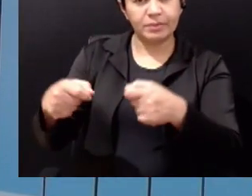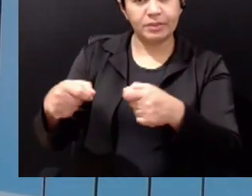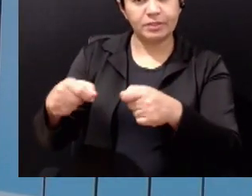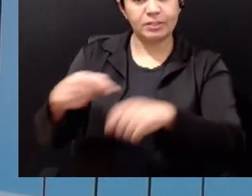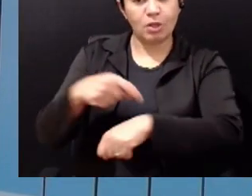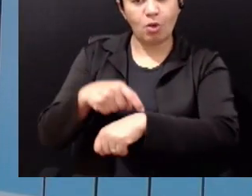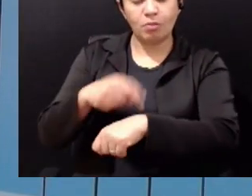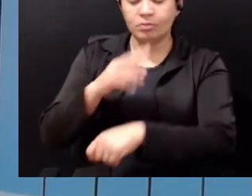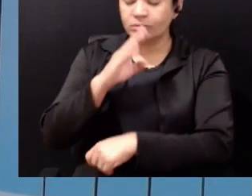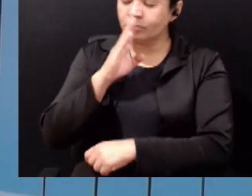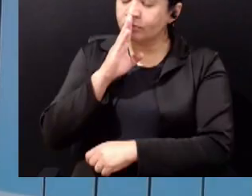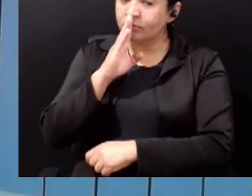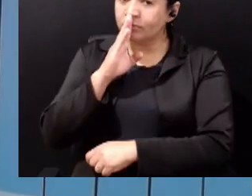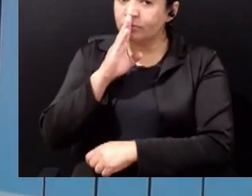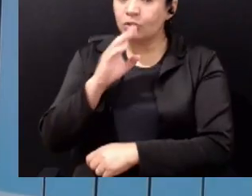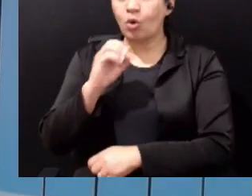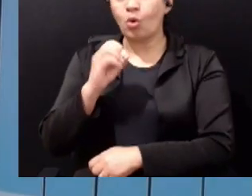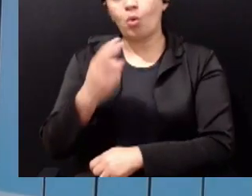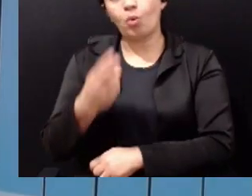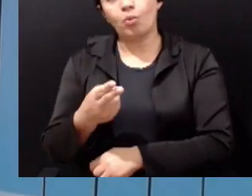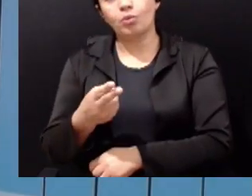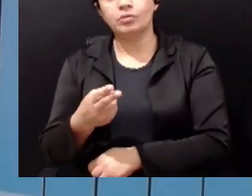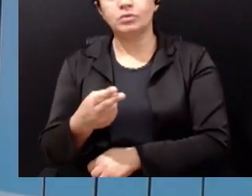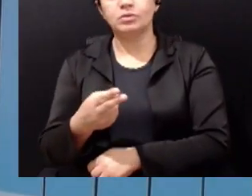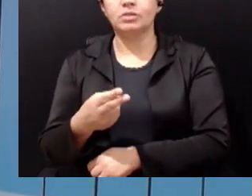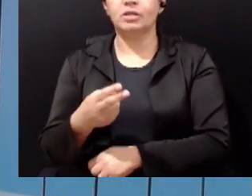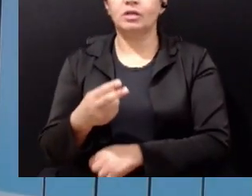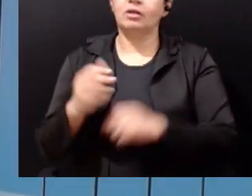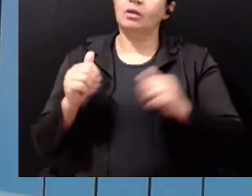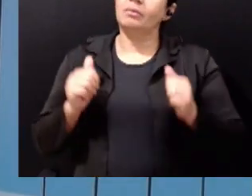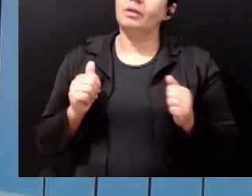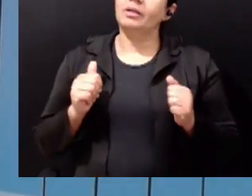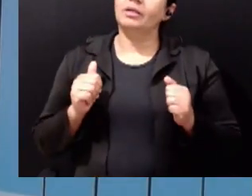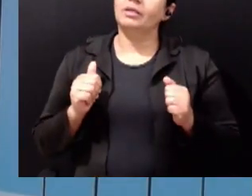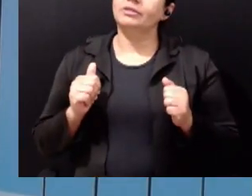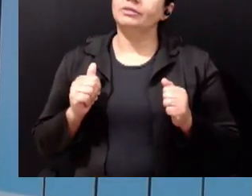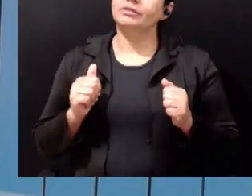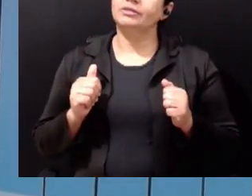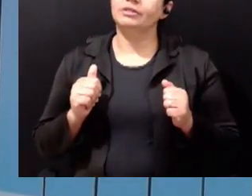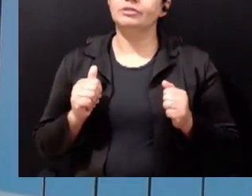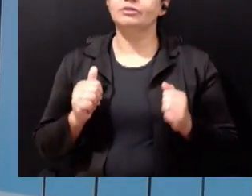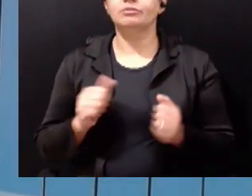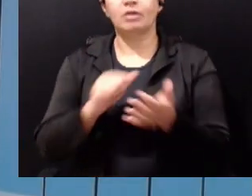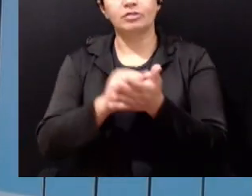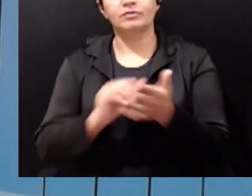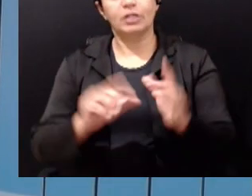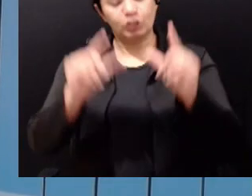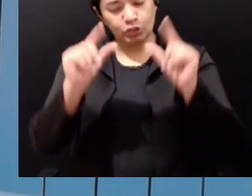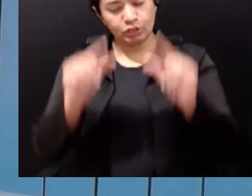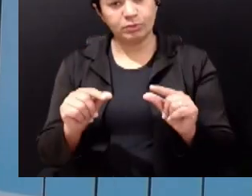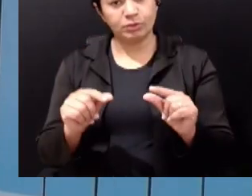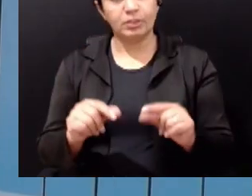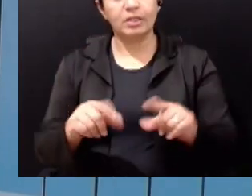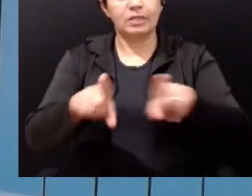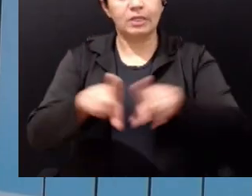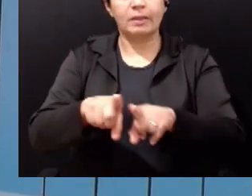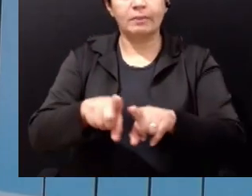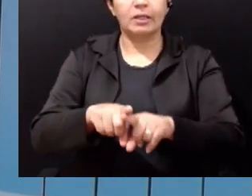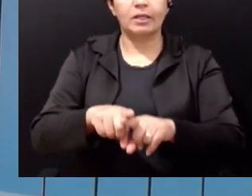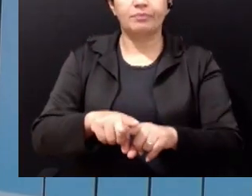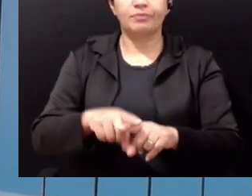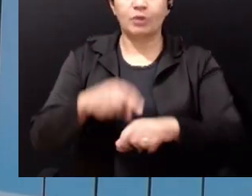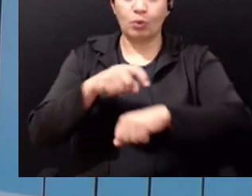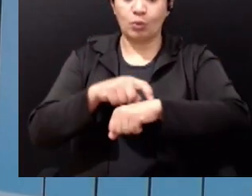de silêncio, ou seja, de ficar um pouco quieto, não fazer tantas atividades, restringir também o tempo